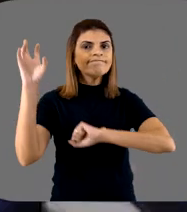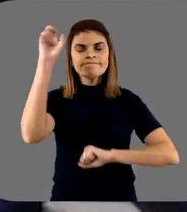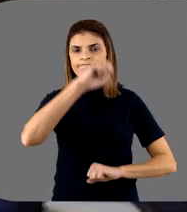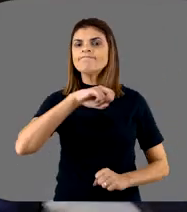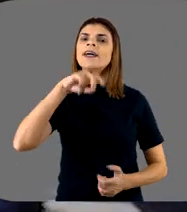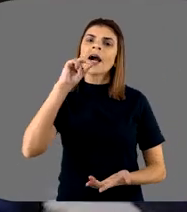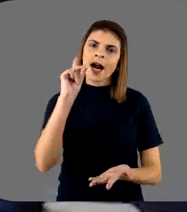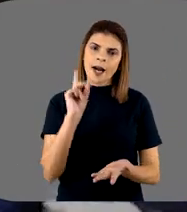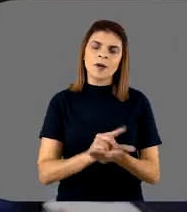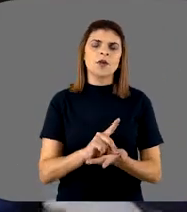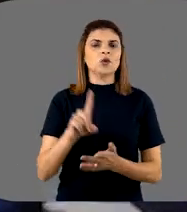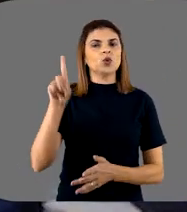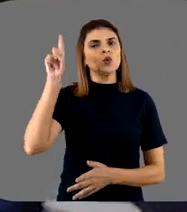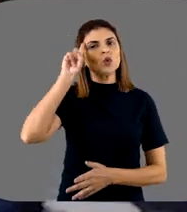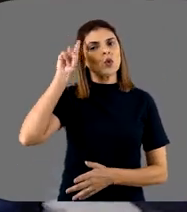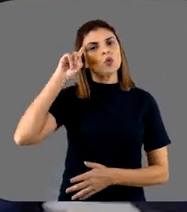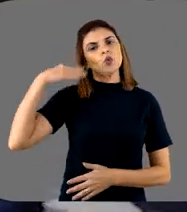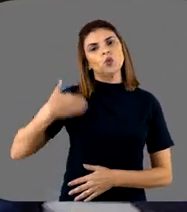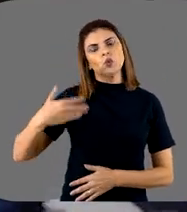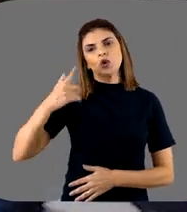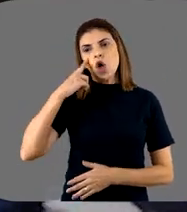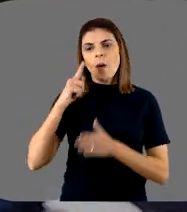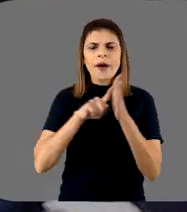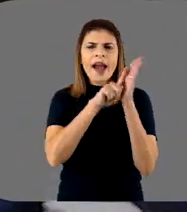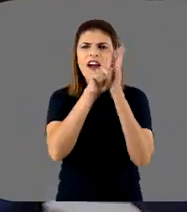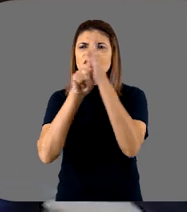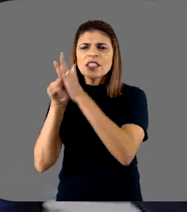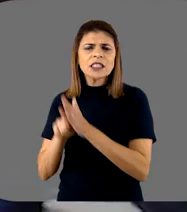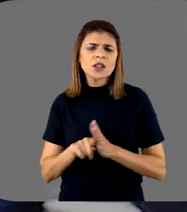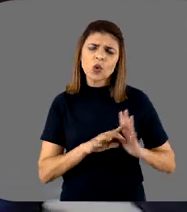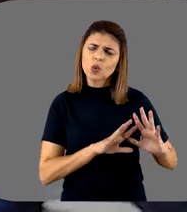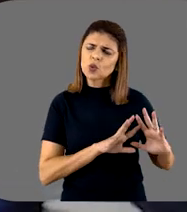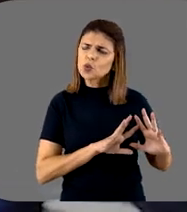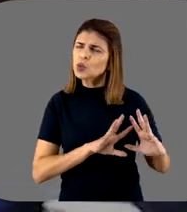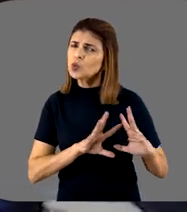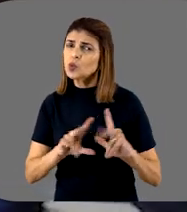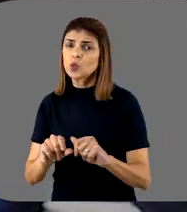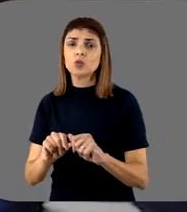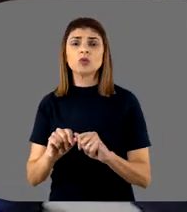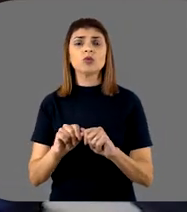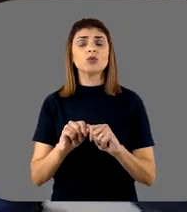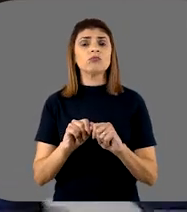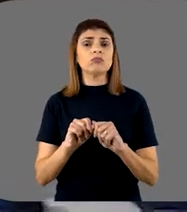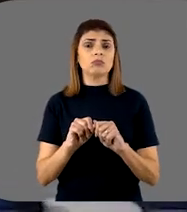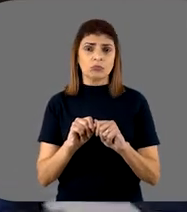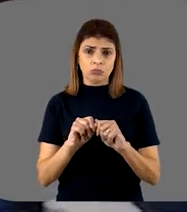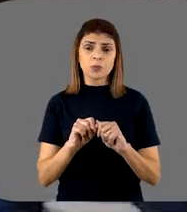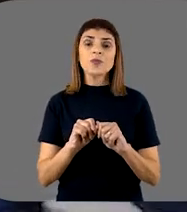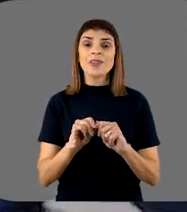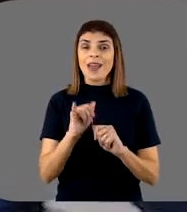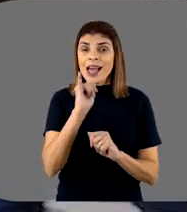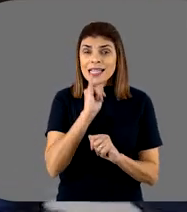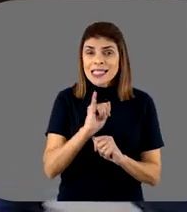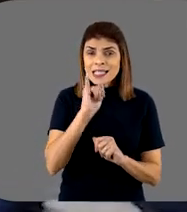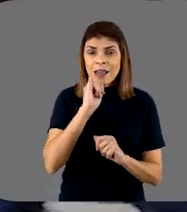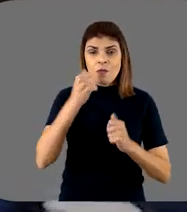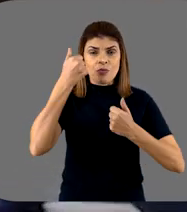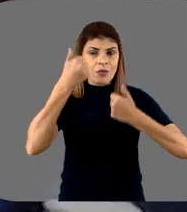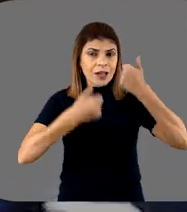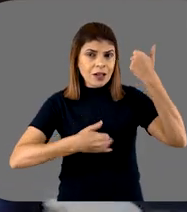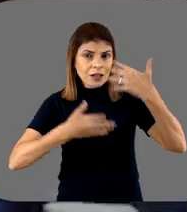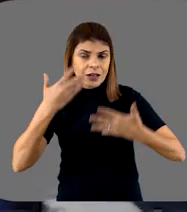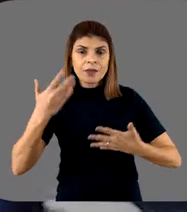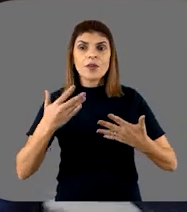aprendizado realmente cotidiano e de revisão de tudo então eu acho assim que todos esses esses